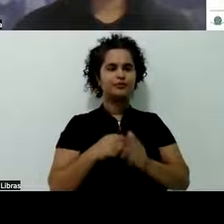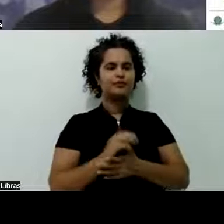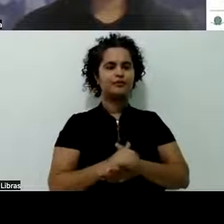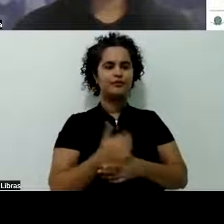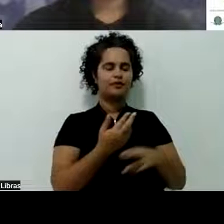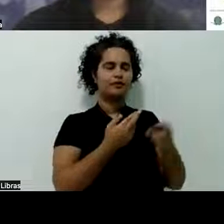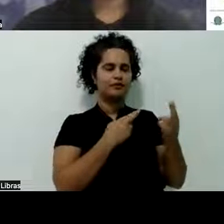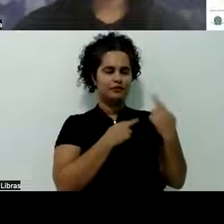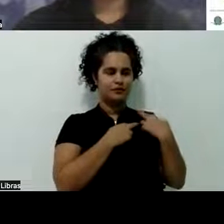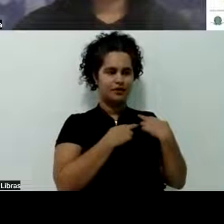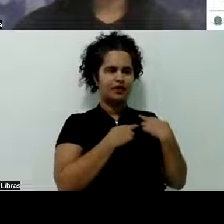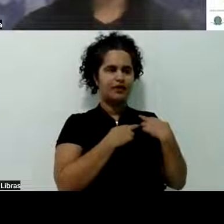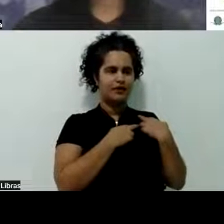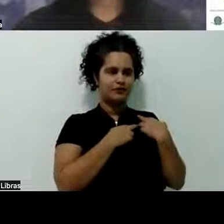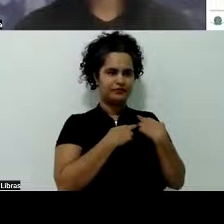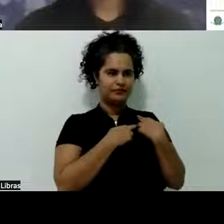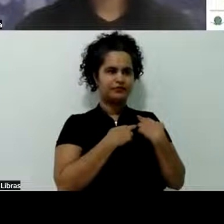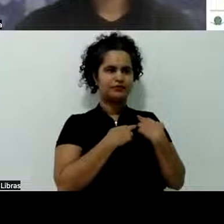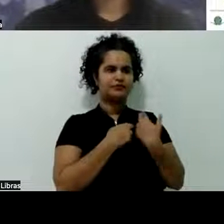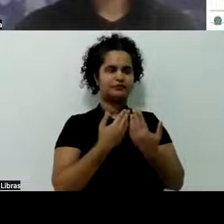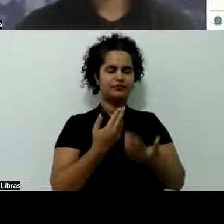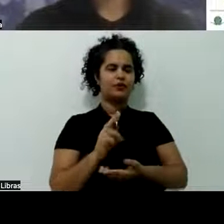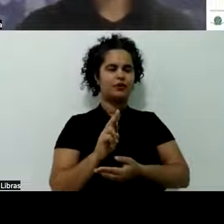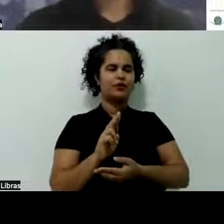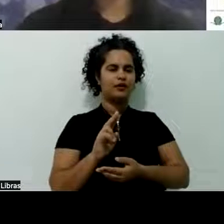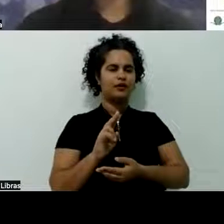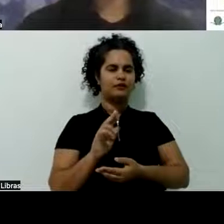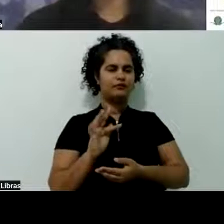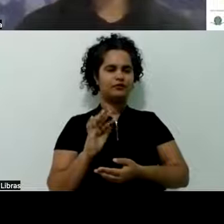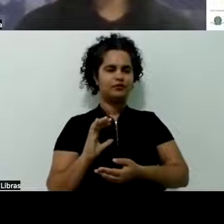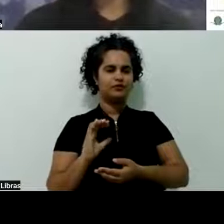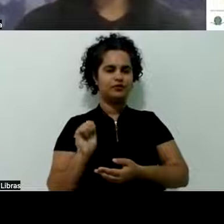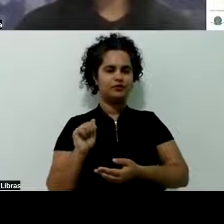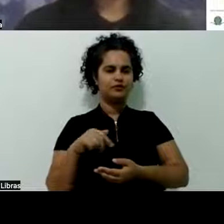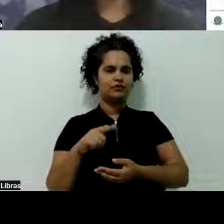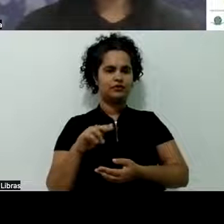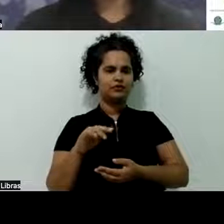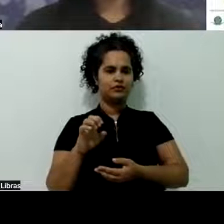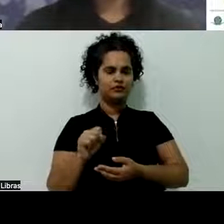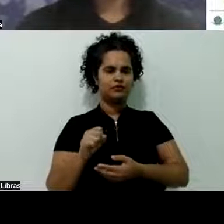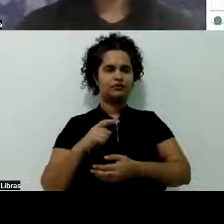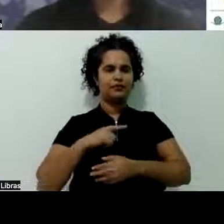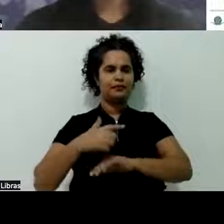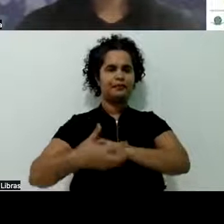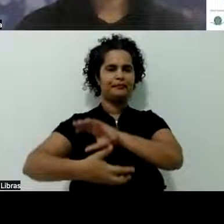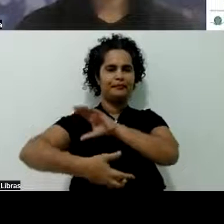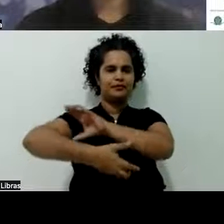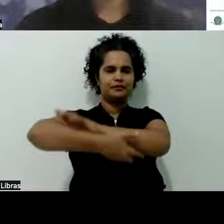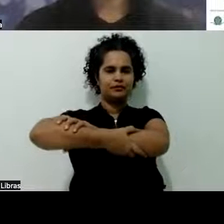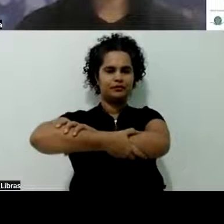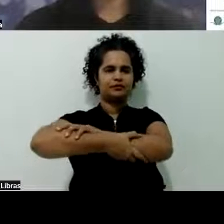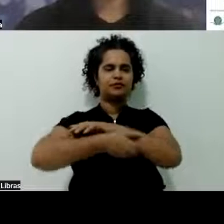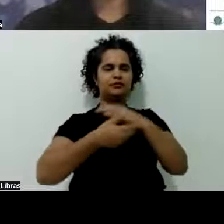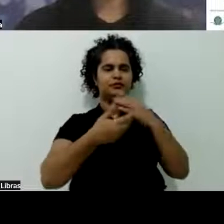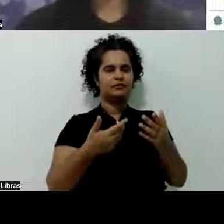responsável legal pela OSC Andes, que tem um termo de parceria com o CAU